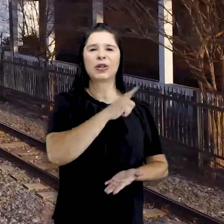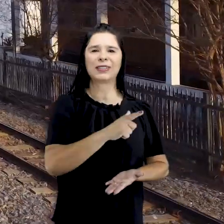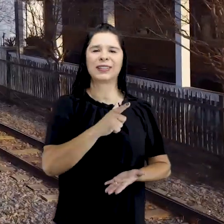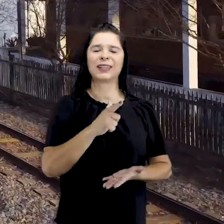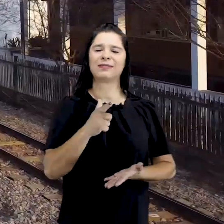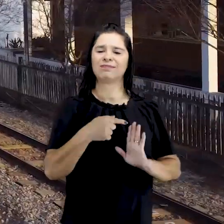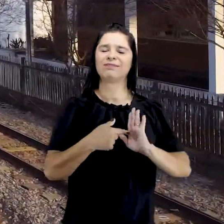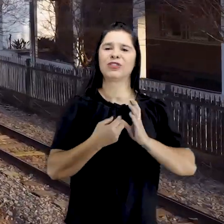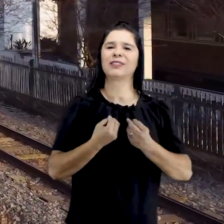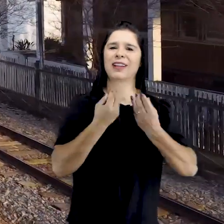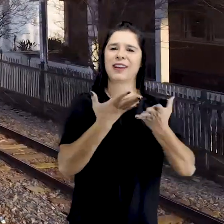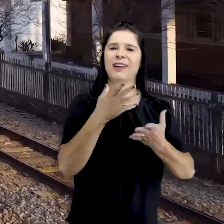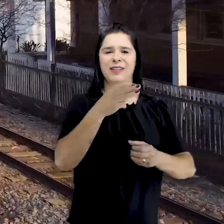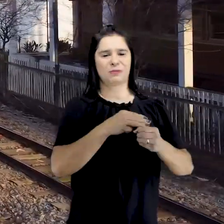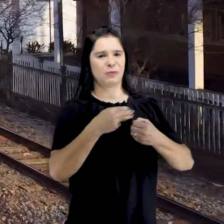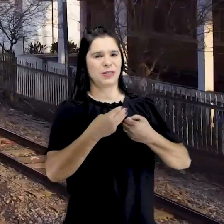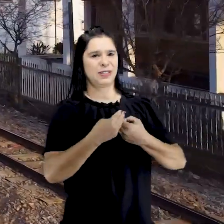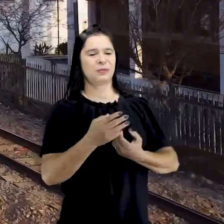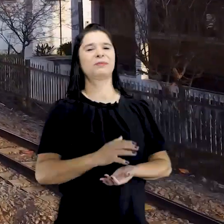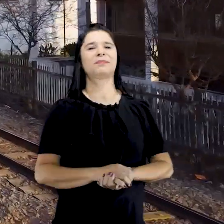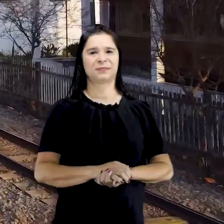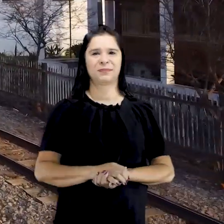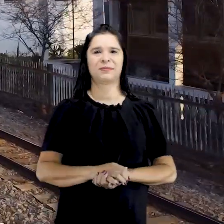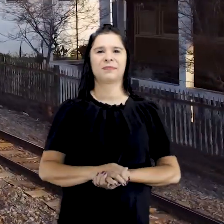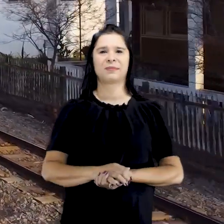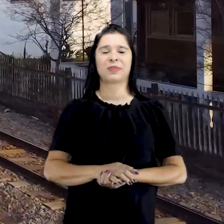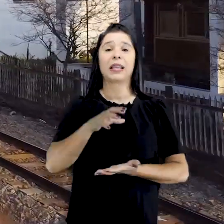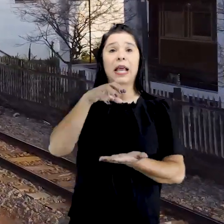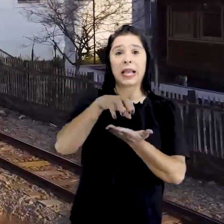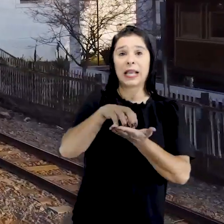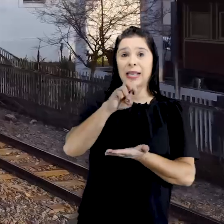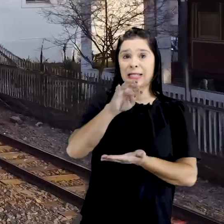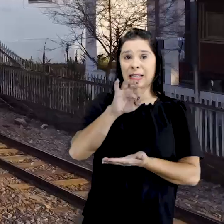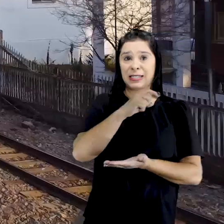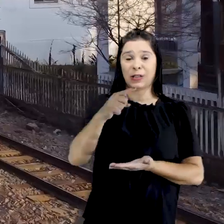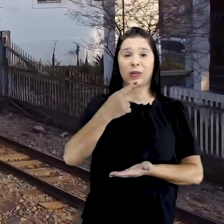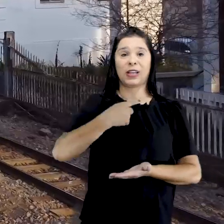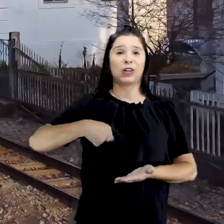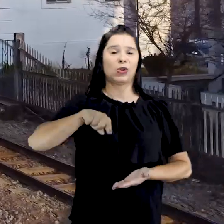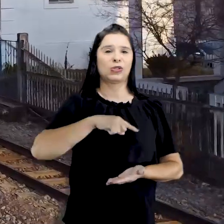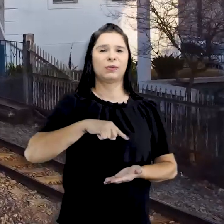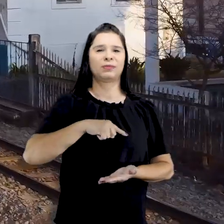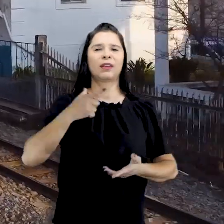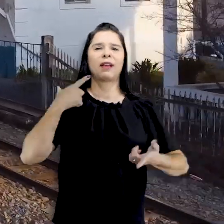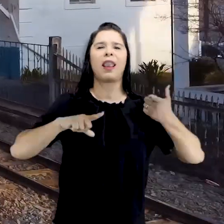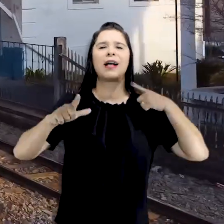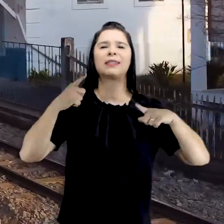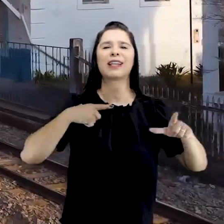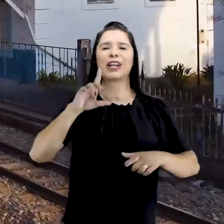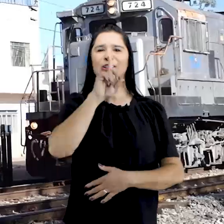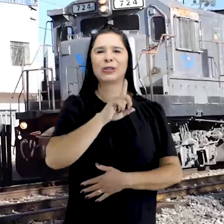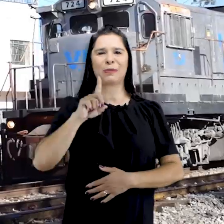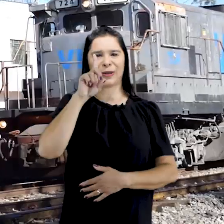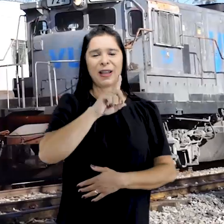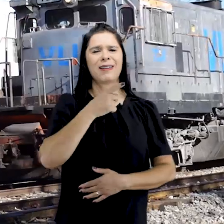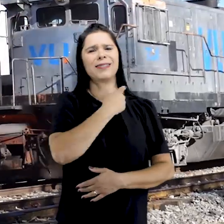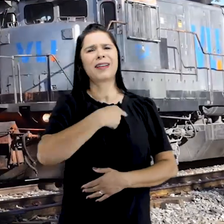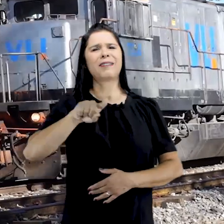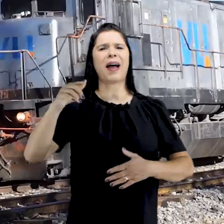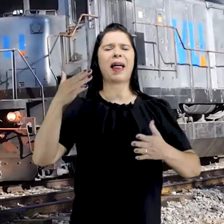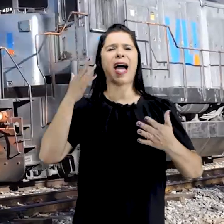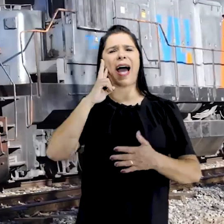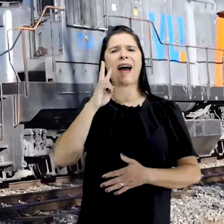né? E aí na estação, que era o nosso lazer, né, de domingo, que a gente ia passear com os pais